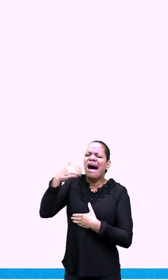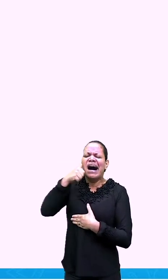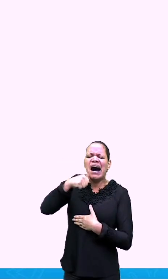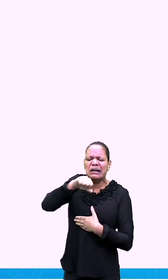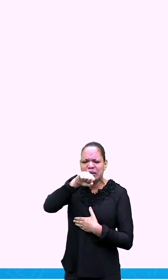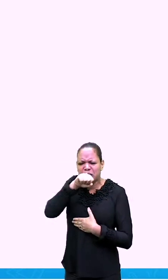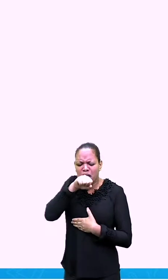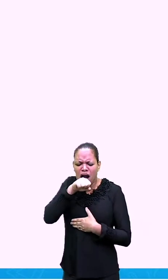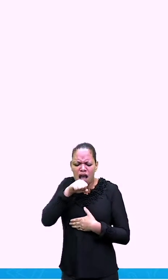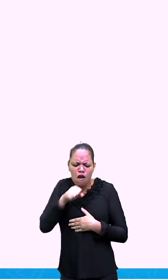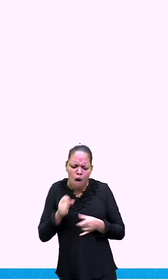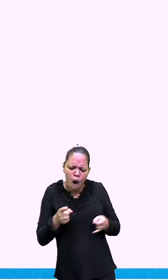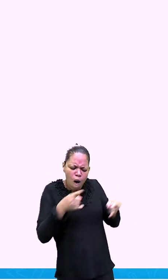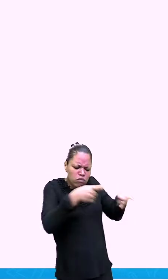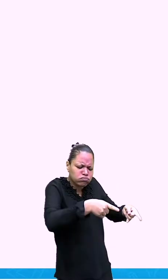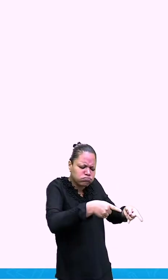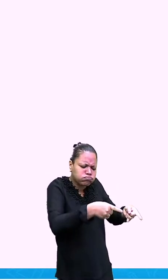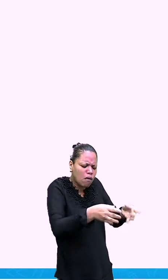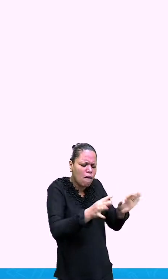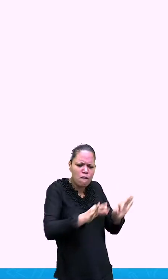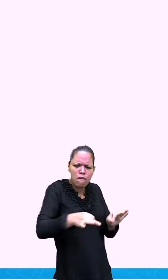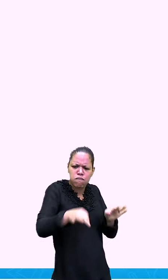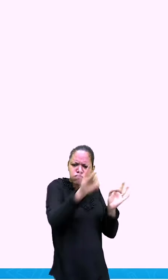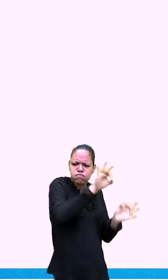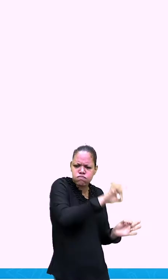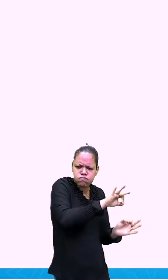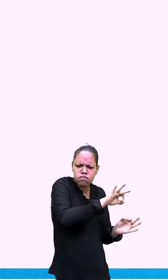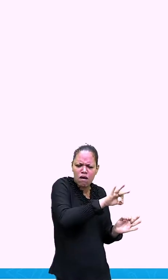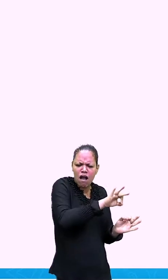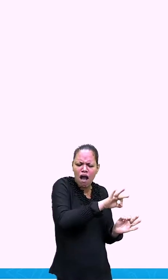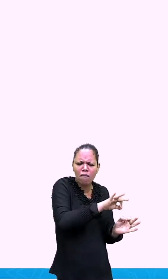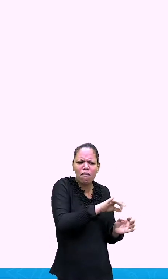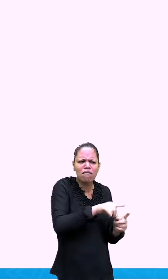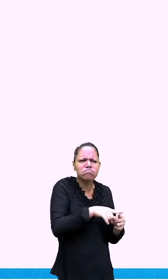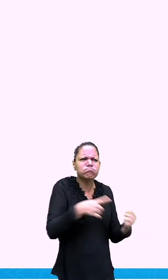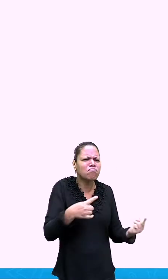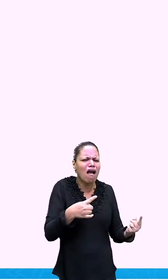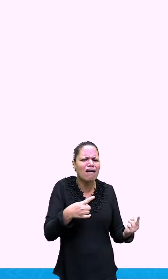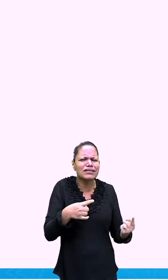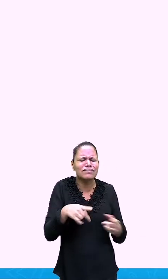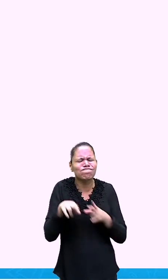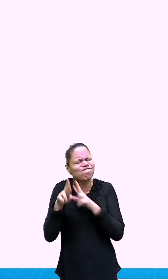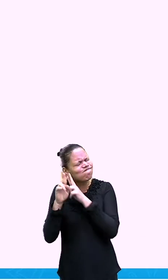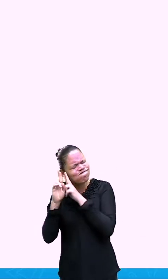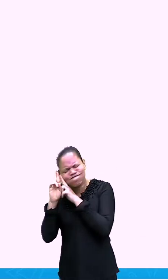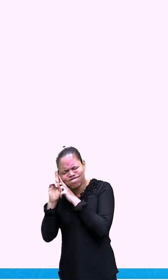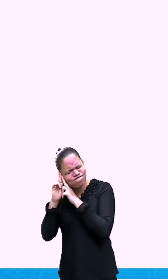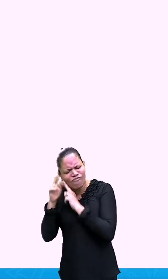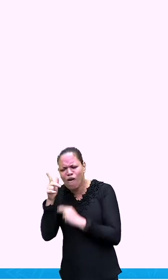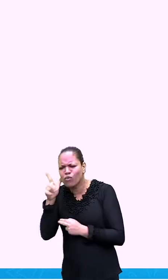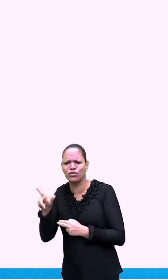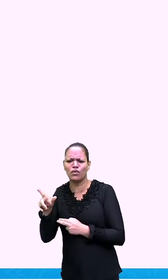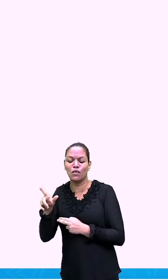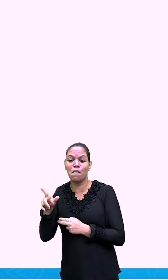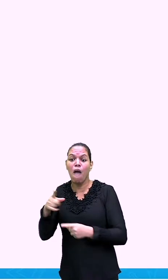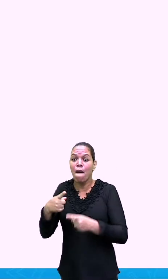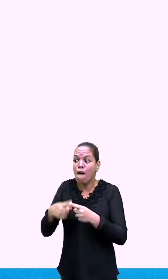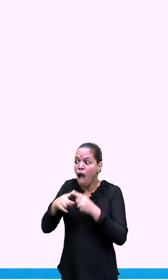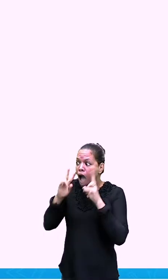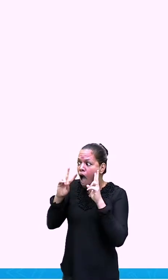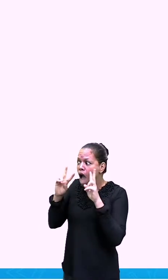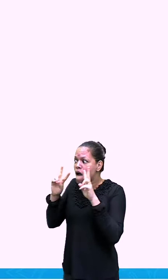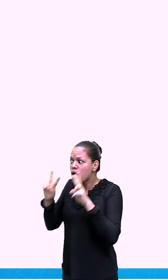não dorme. Ela não dorme porque vê um fantasma na vidraça do quarto. O